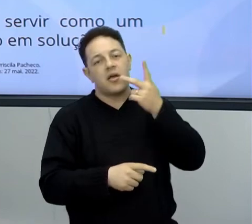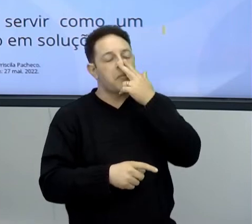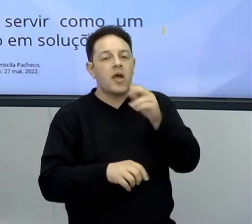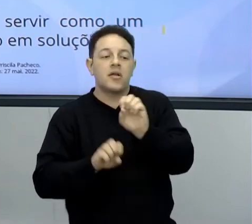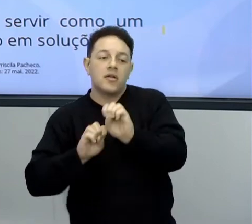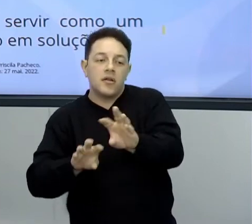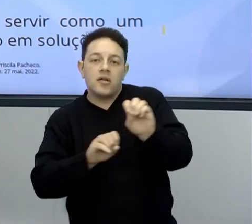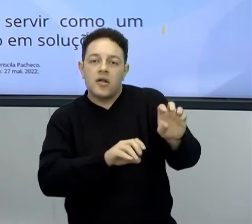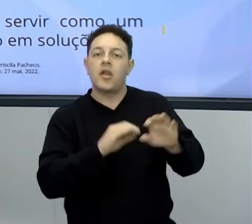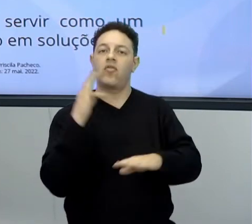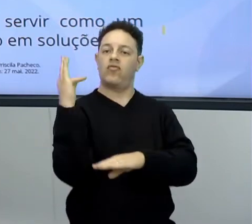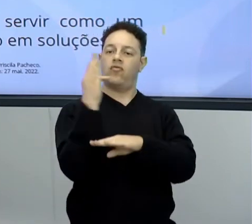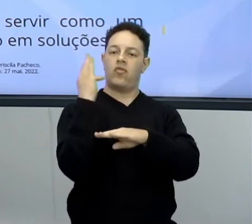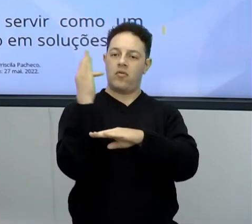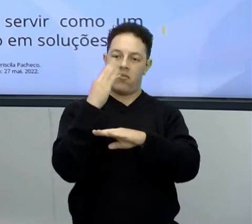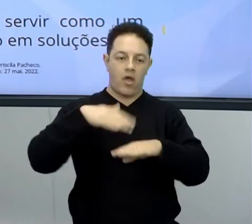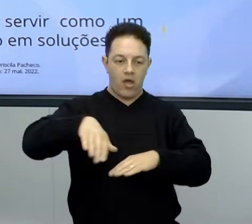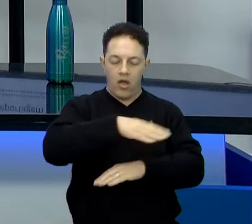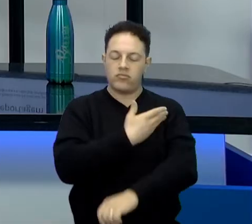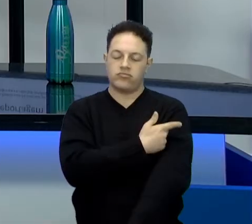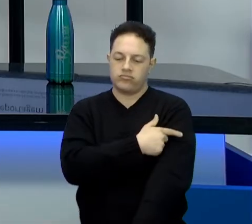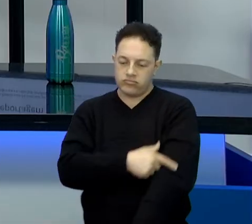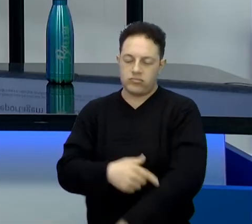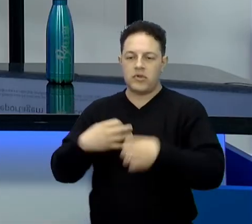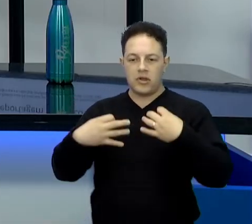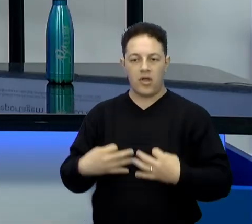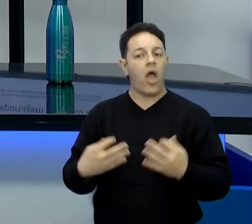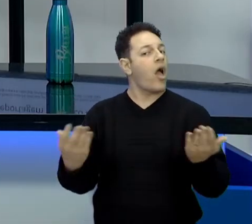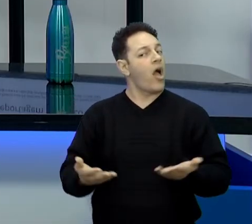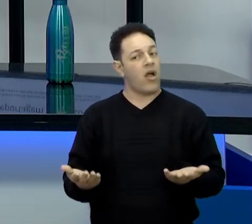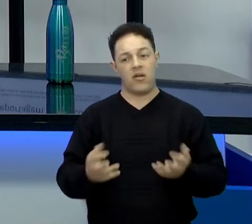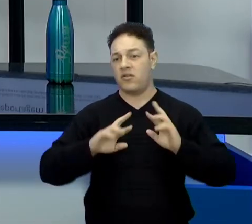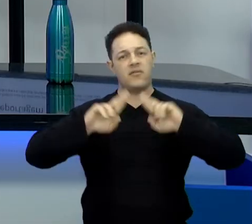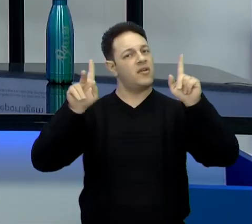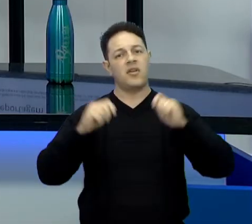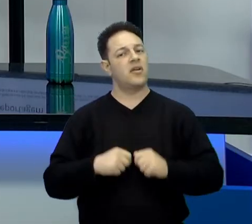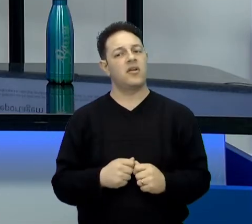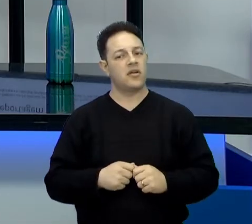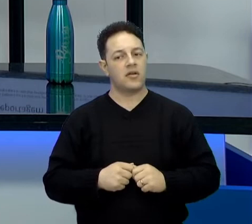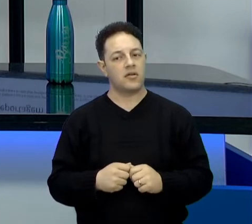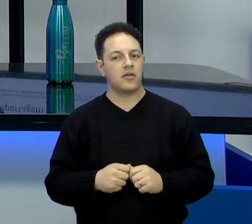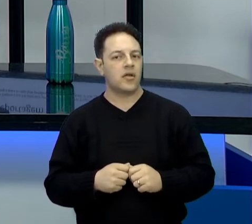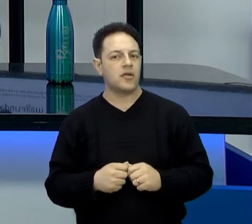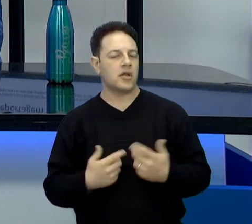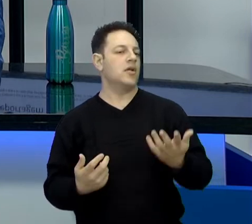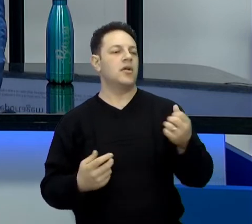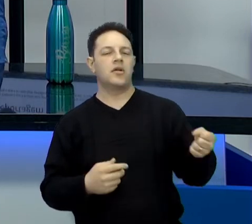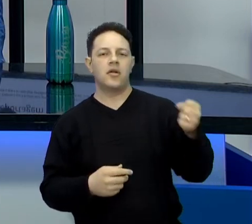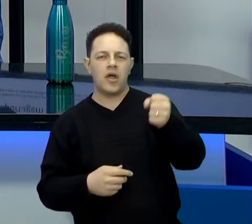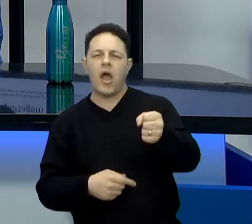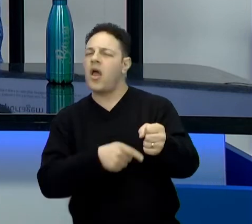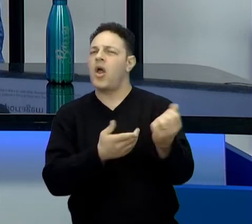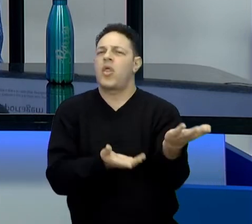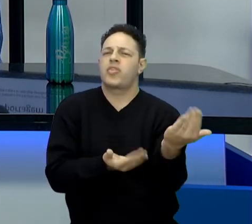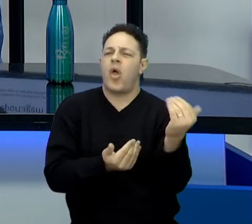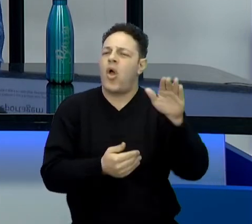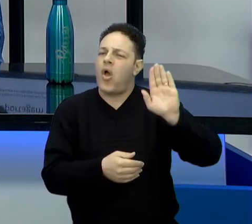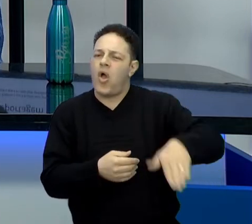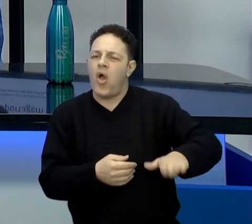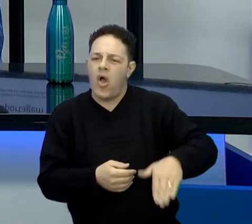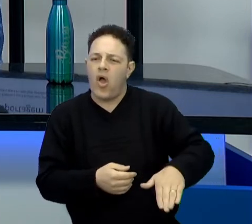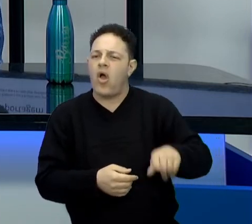educação formal para os funcionários, né? Verdade. E hoje não. Então eu tenho ali uma pessoa tanto mais nova que ela